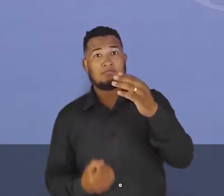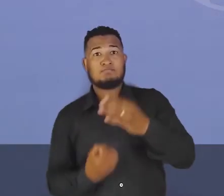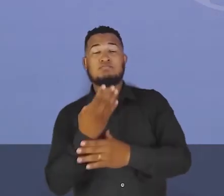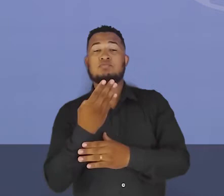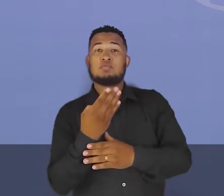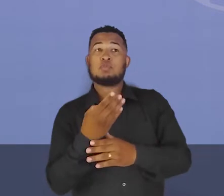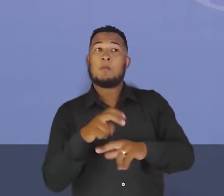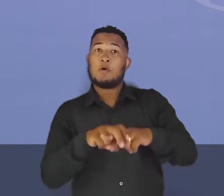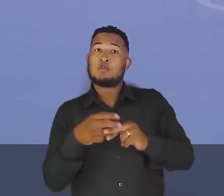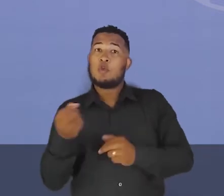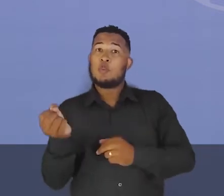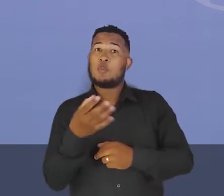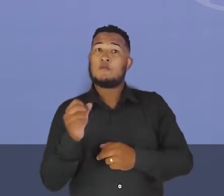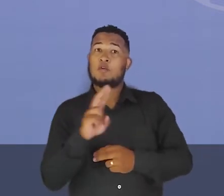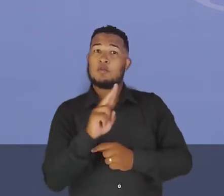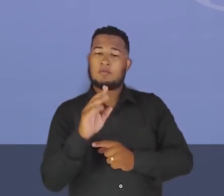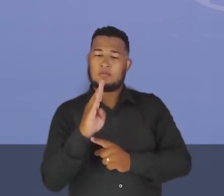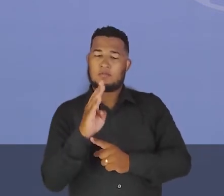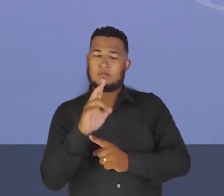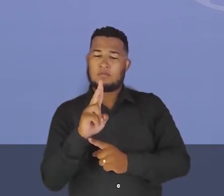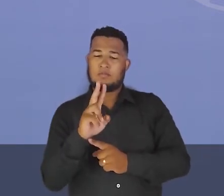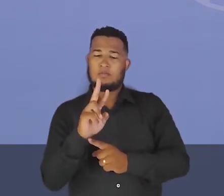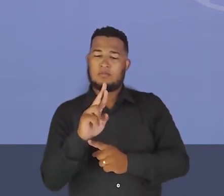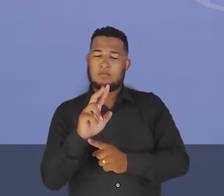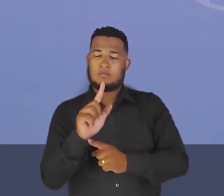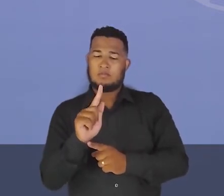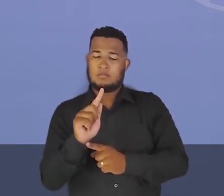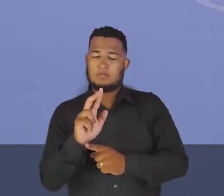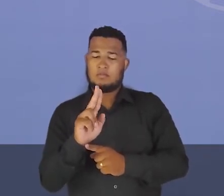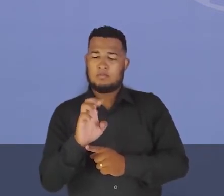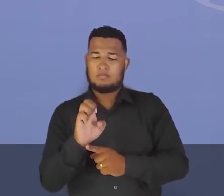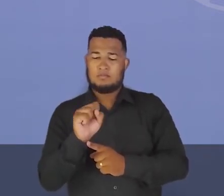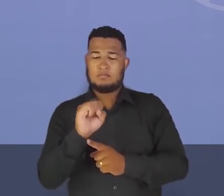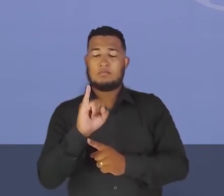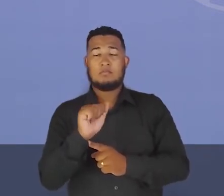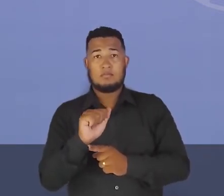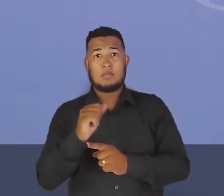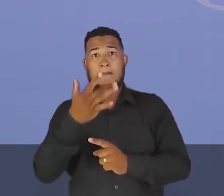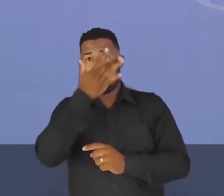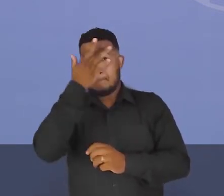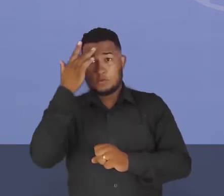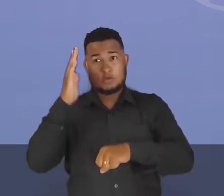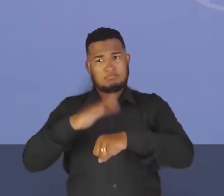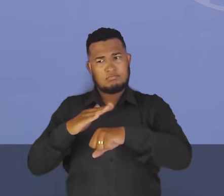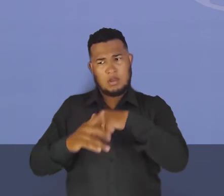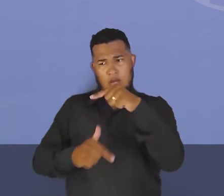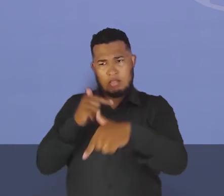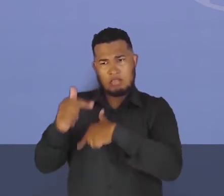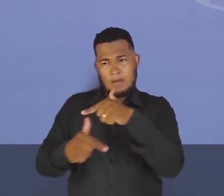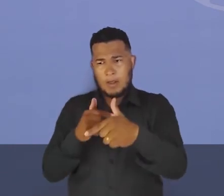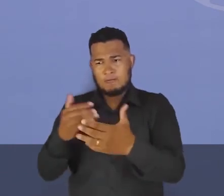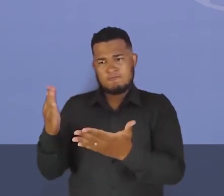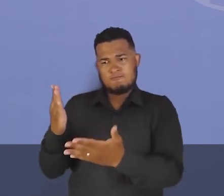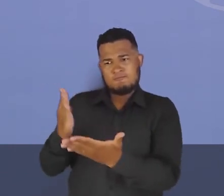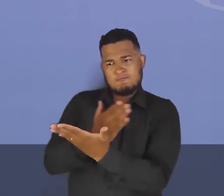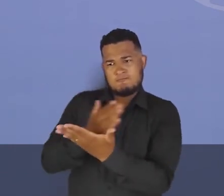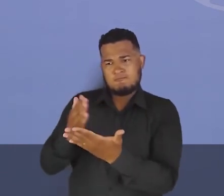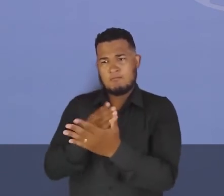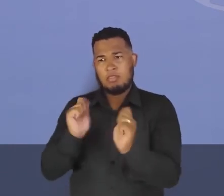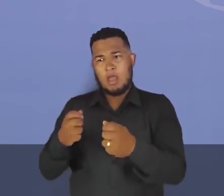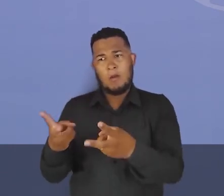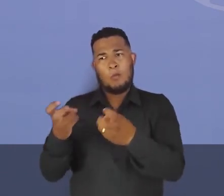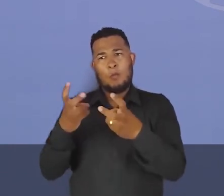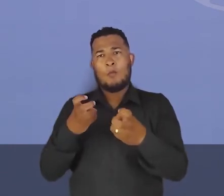camada social, que era a burguesia, os artesãos, os comerciantes, que viam no trabalho uma forma de permanecer,